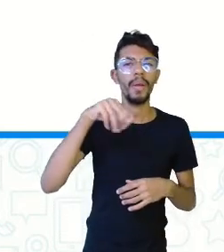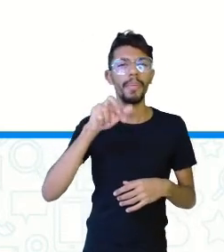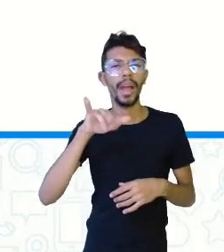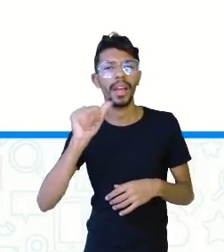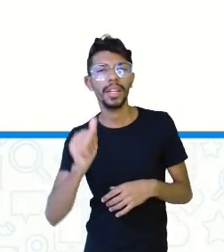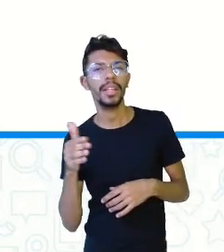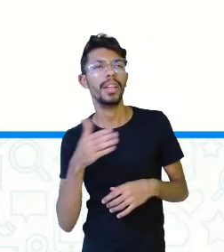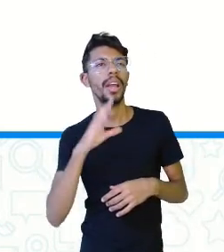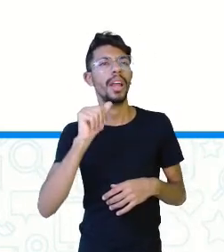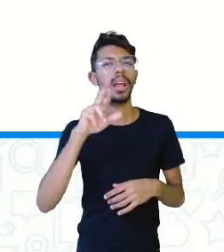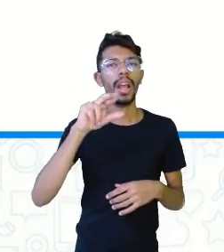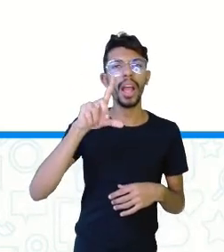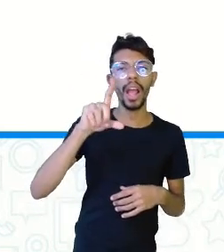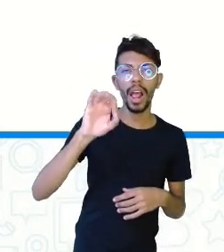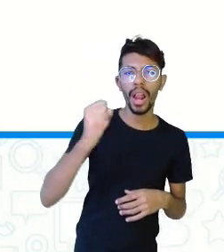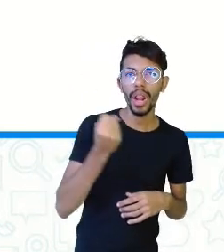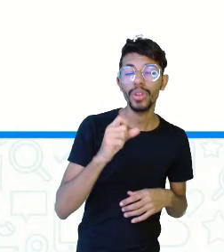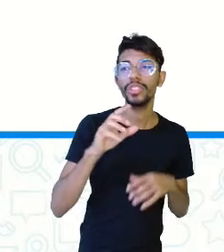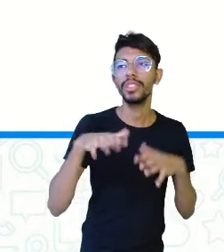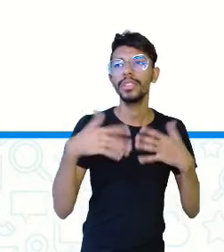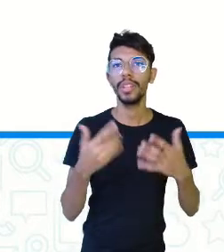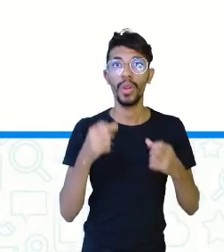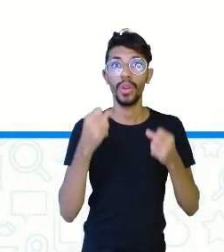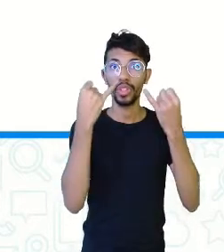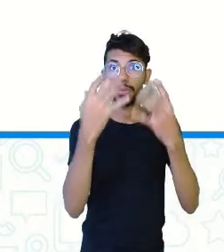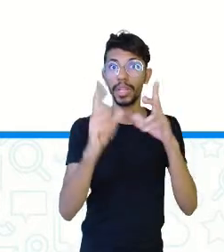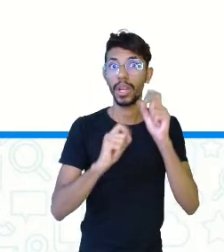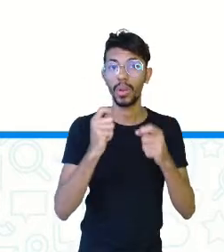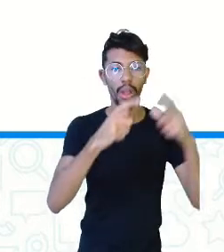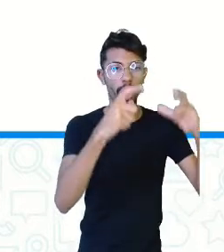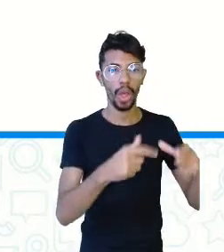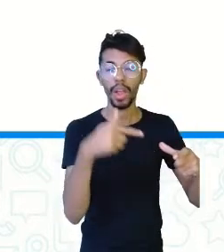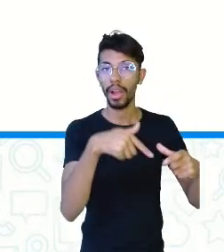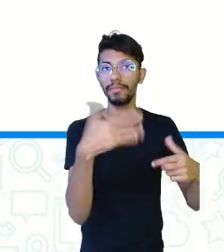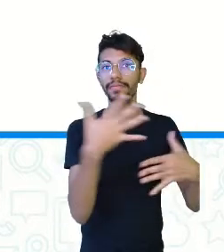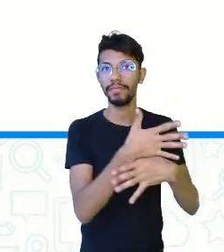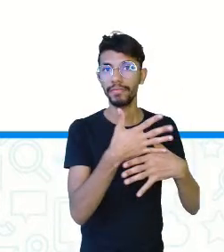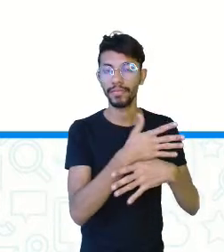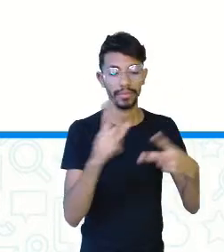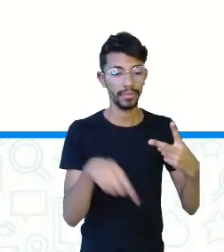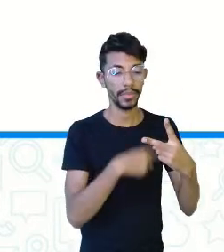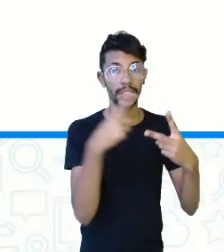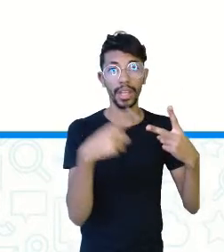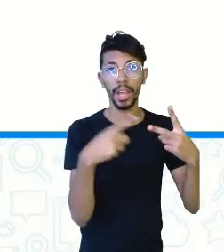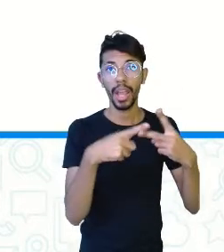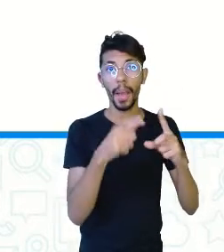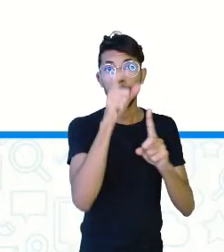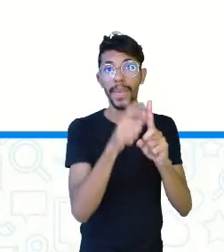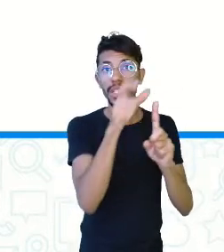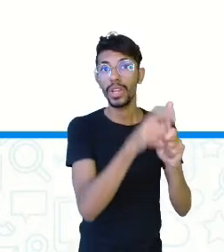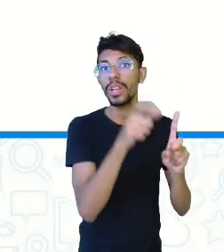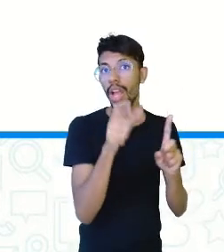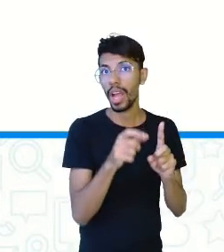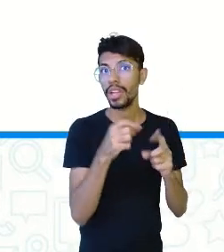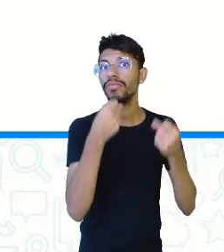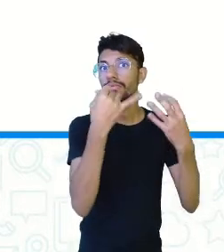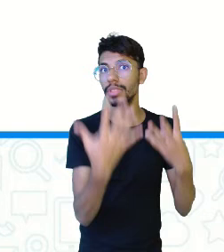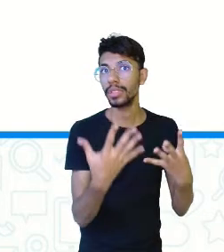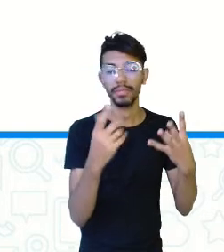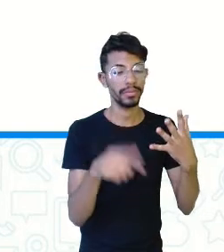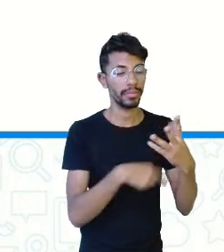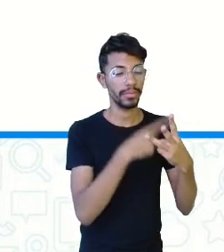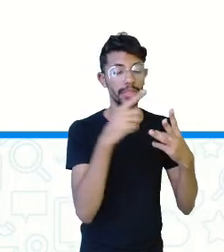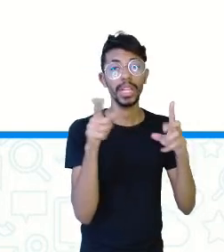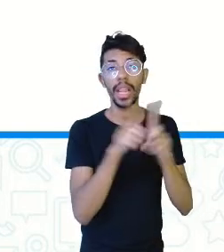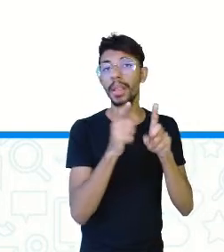Então, aí eu estou te dizendo o local, que é a cidade, eu estou te dizendo as personagens, posso dizer em